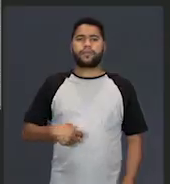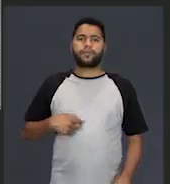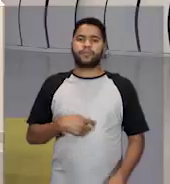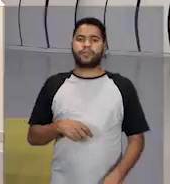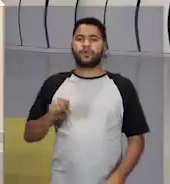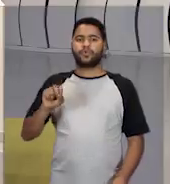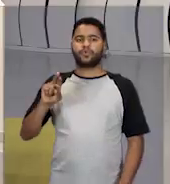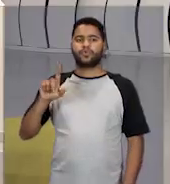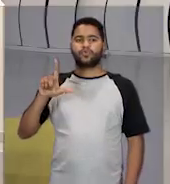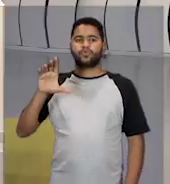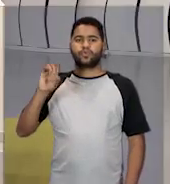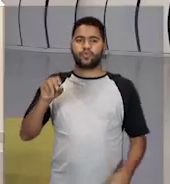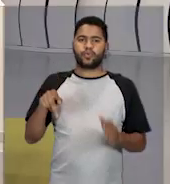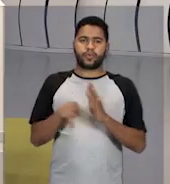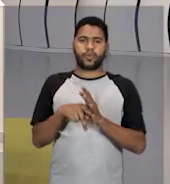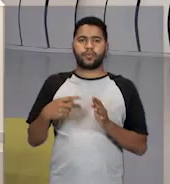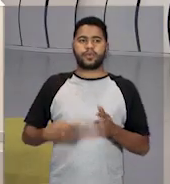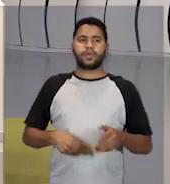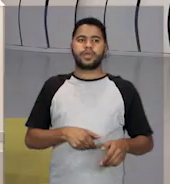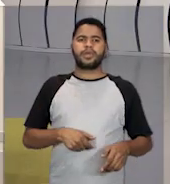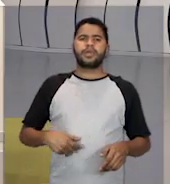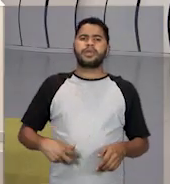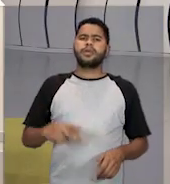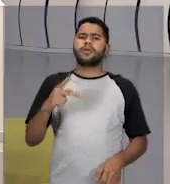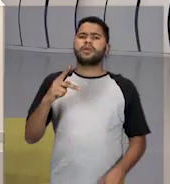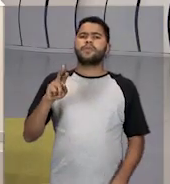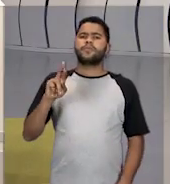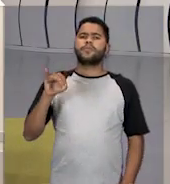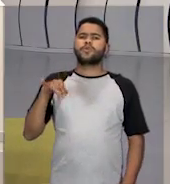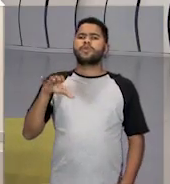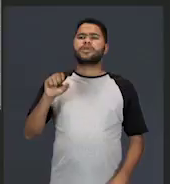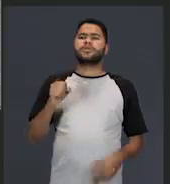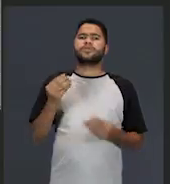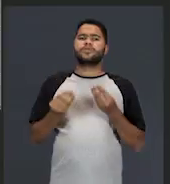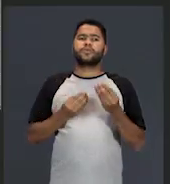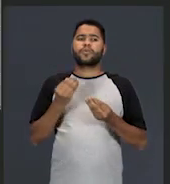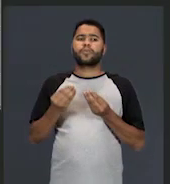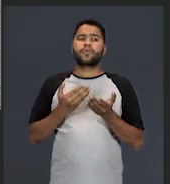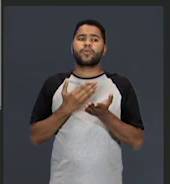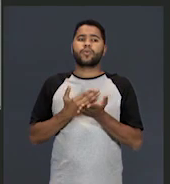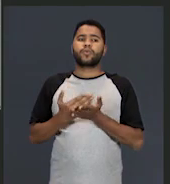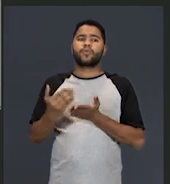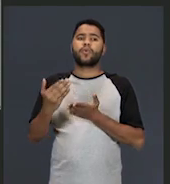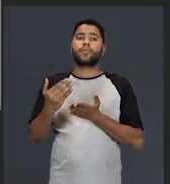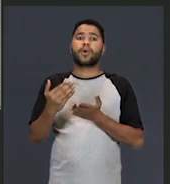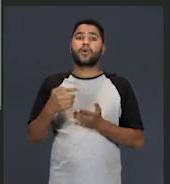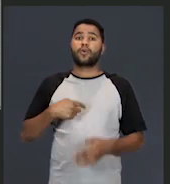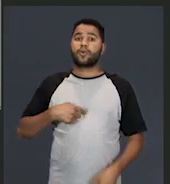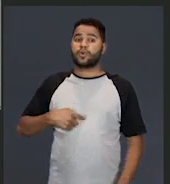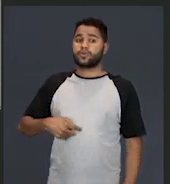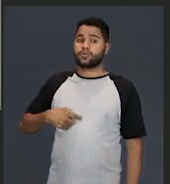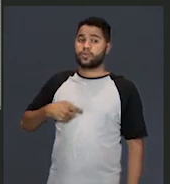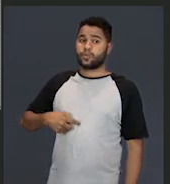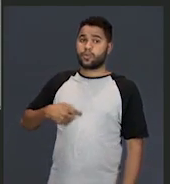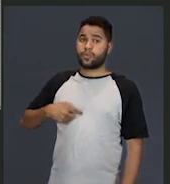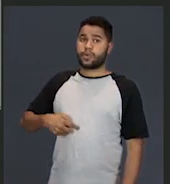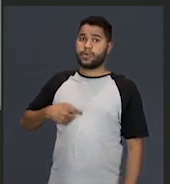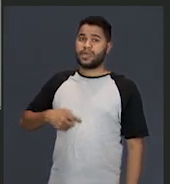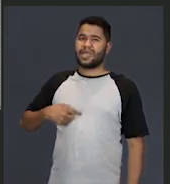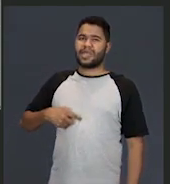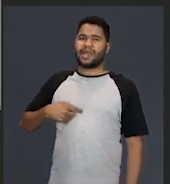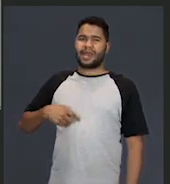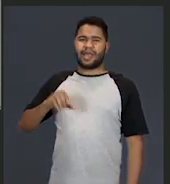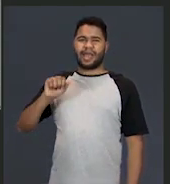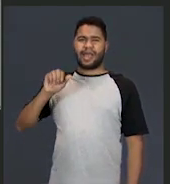intestino. E as proteínas, Marisa? Proteínas, a digestão começa no estômago. O estômago é